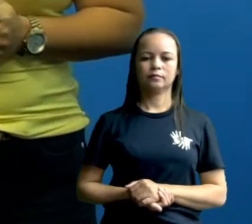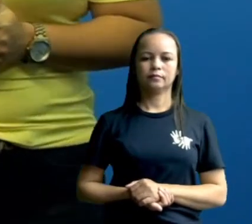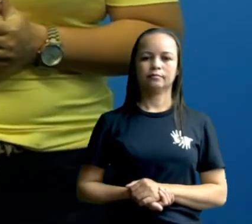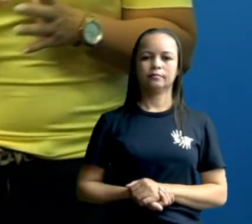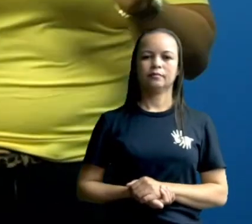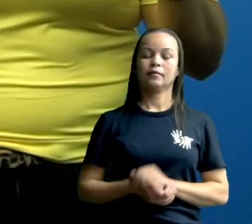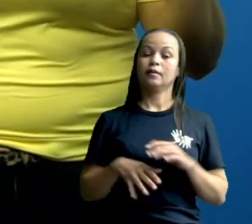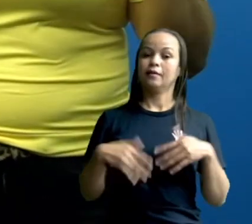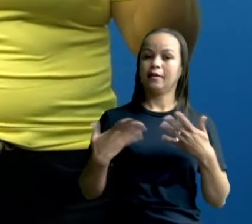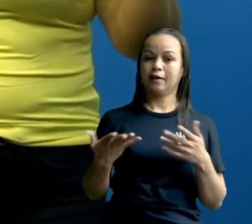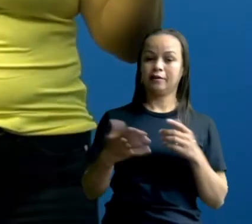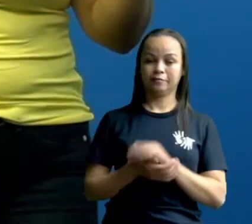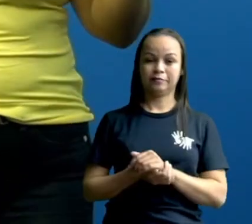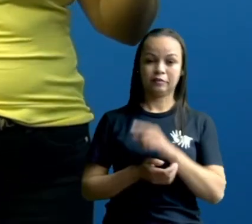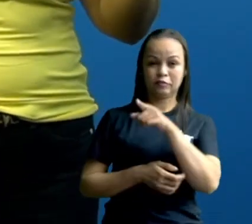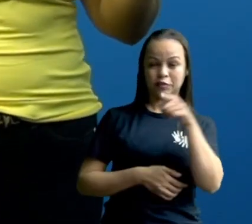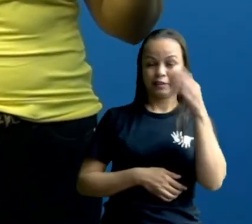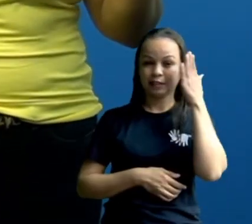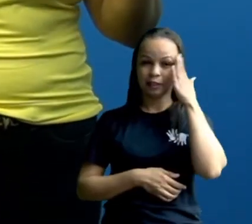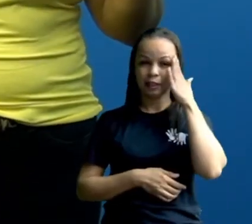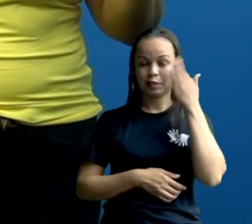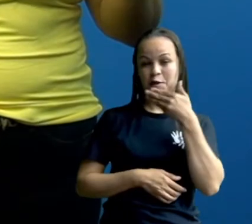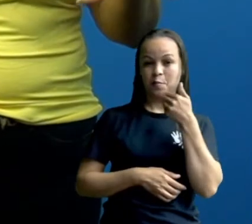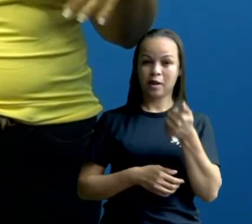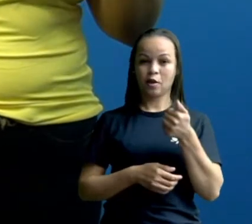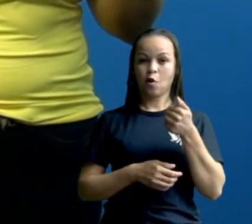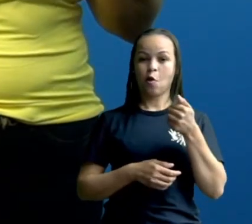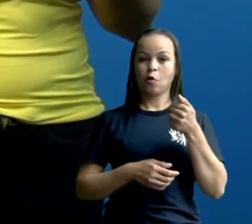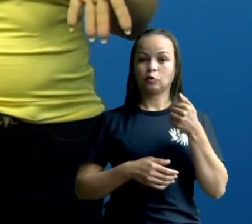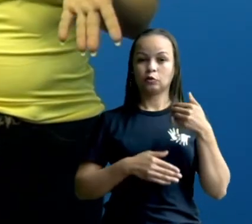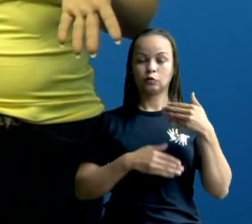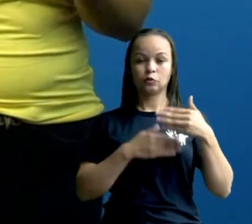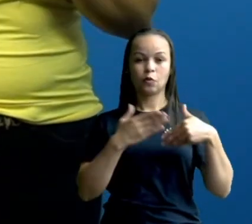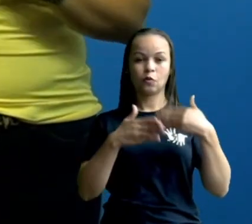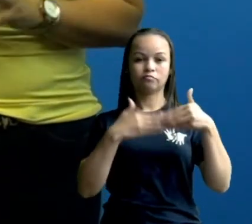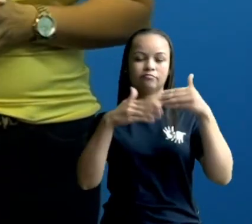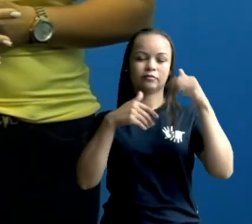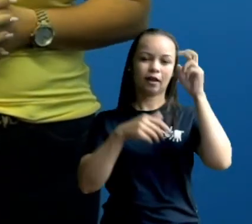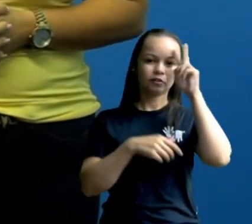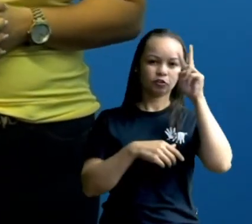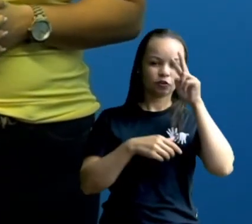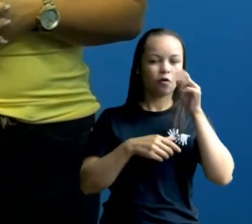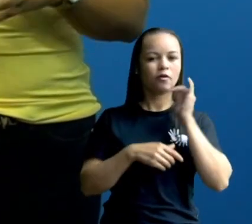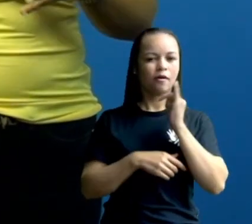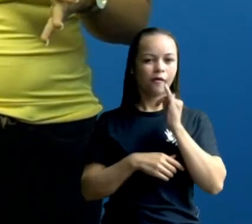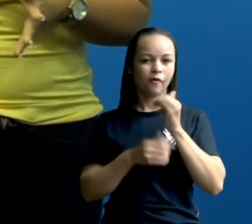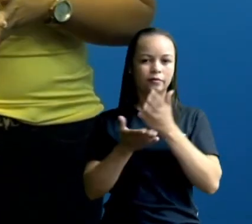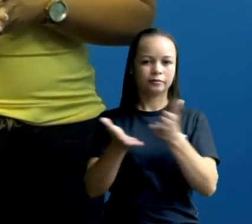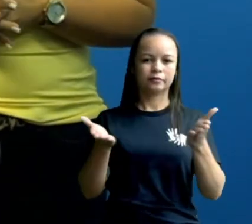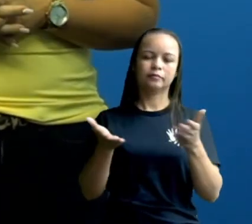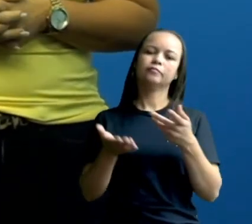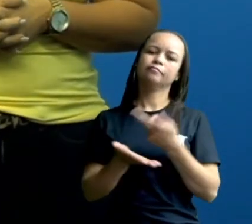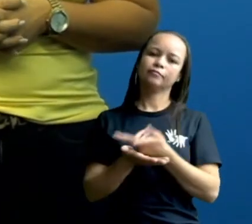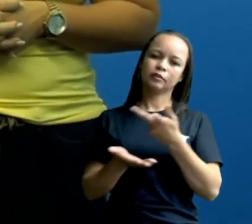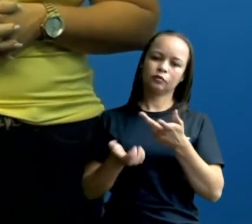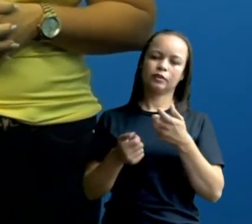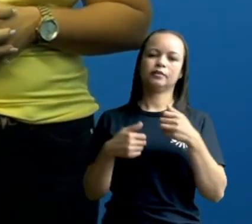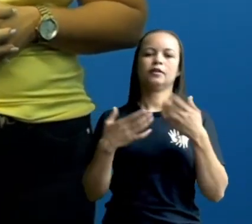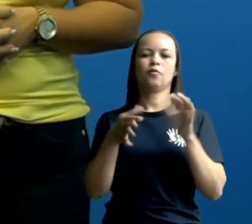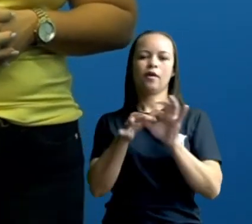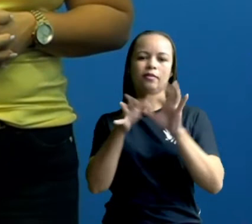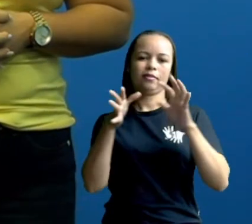E aí, deu para entender melhor toda a história que eu contei? Então, foi assim que aconteceu a independência do